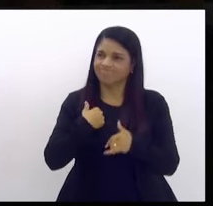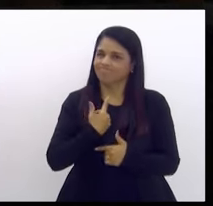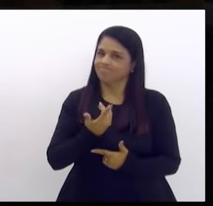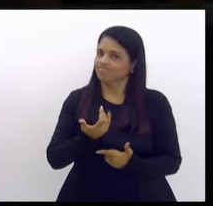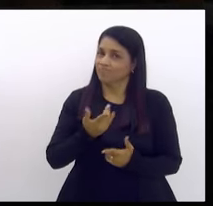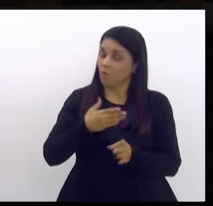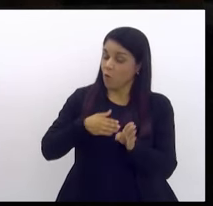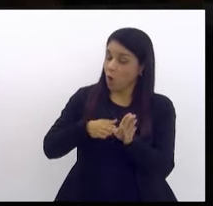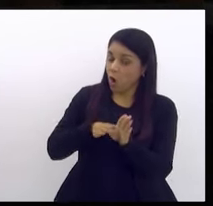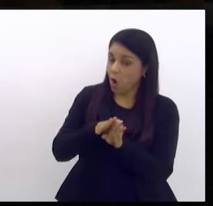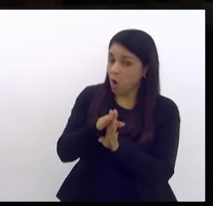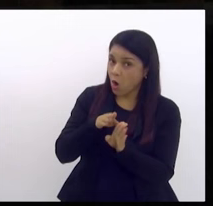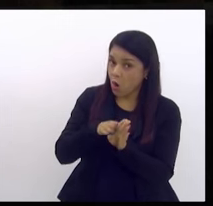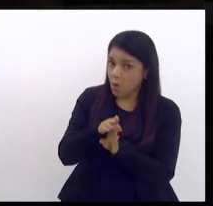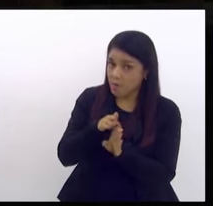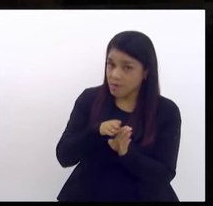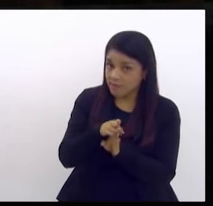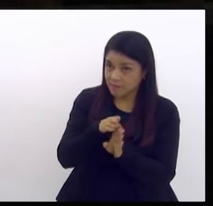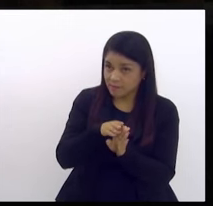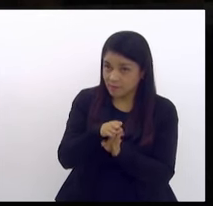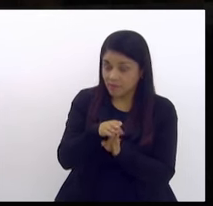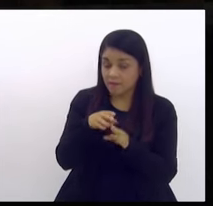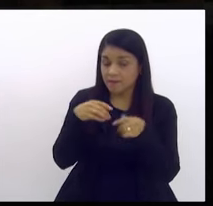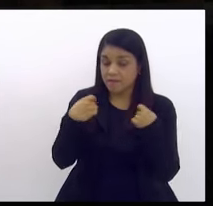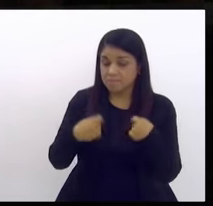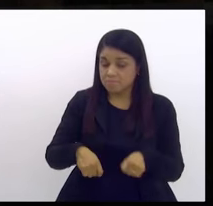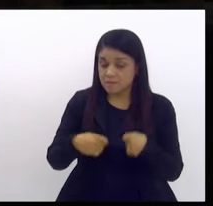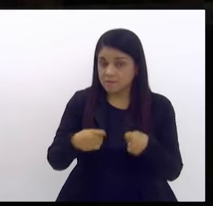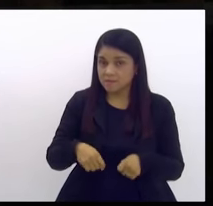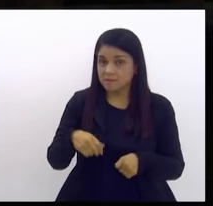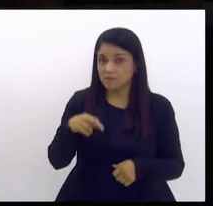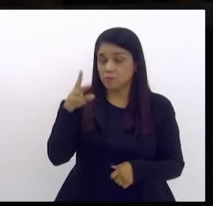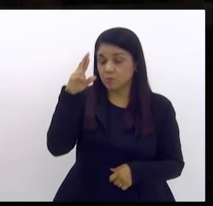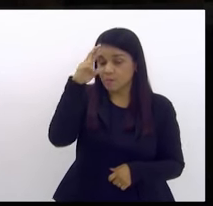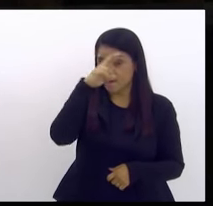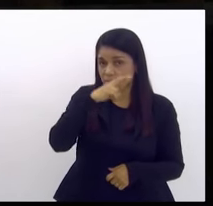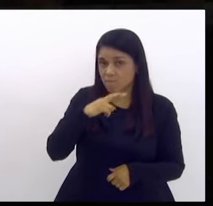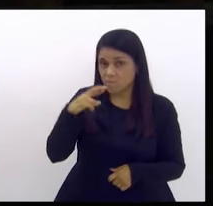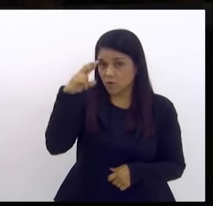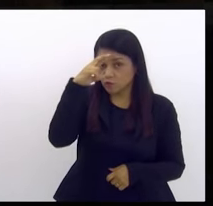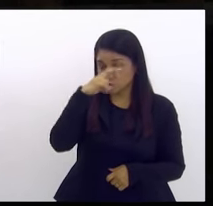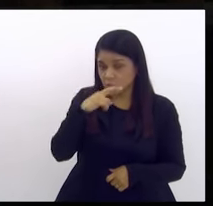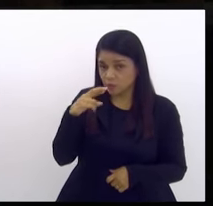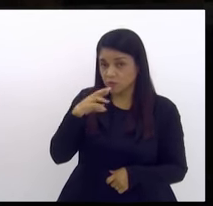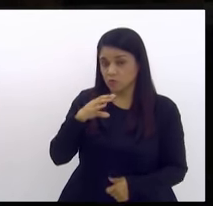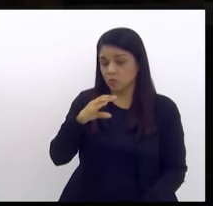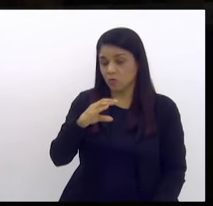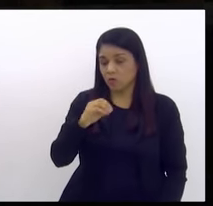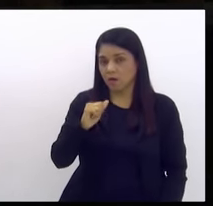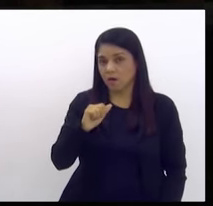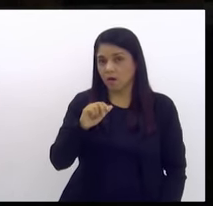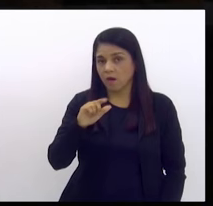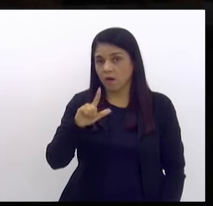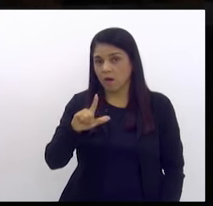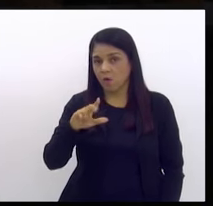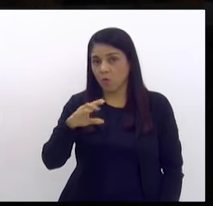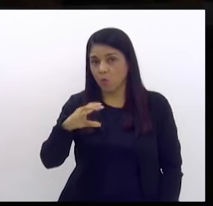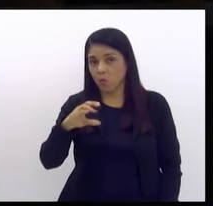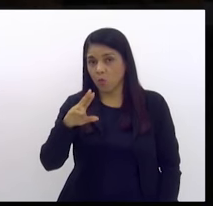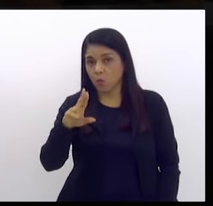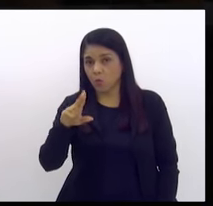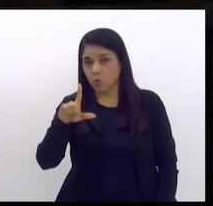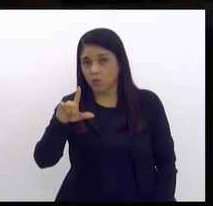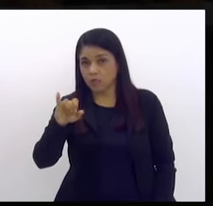fundações precisam de uma vistoria, de um calculista estrutural especializado